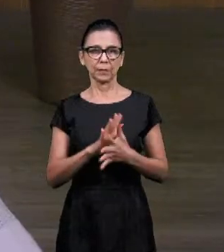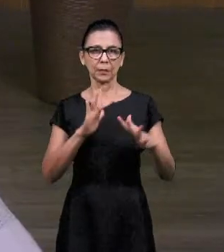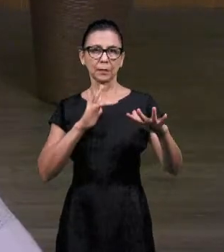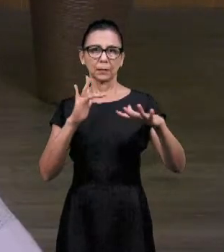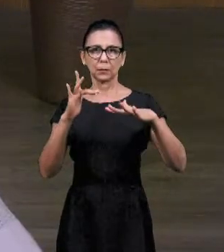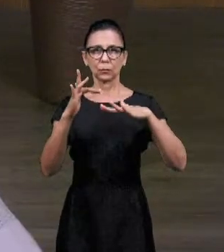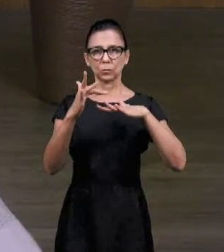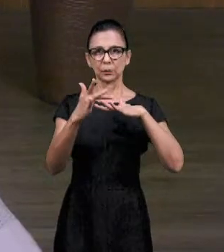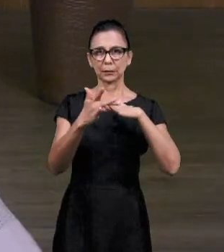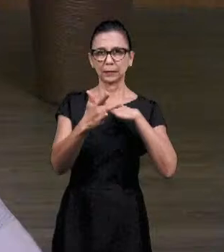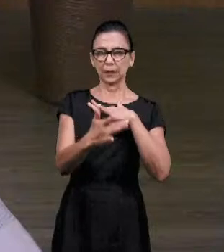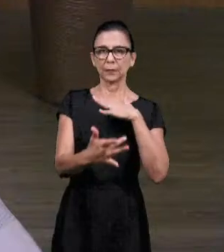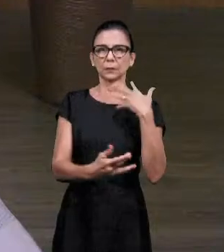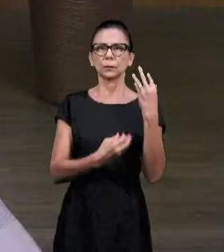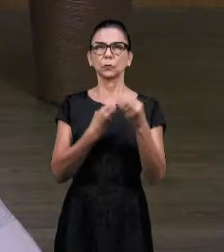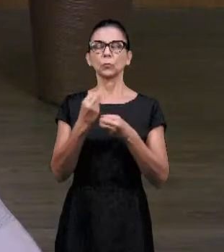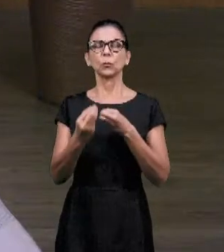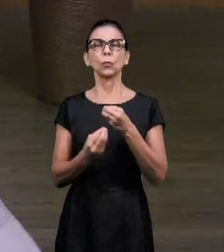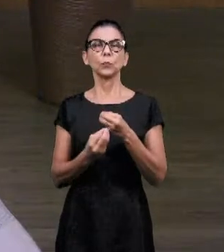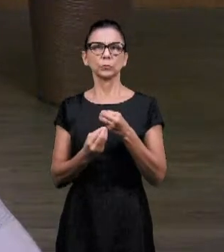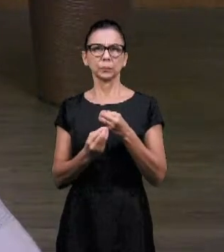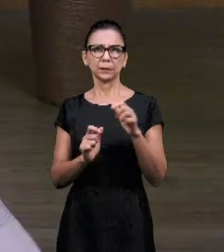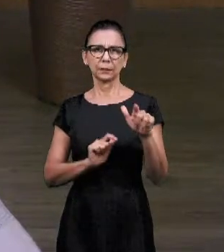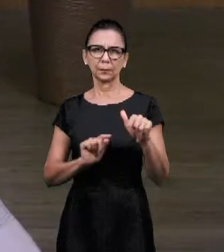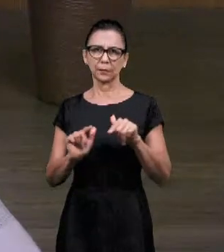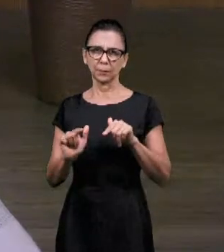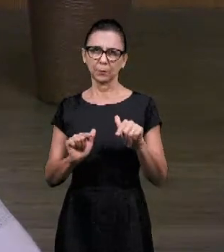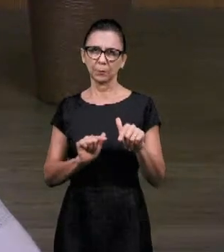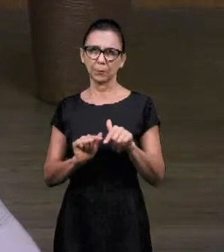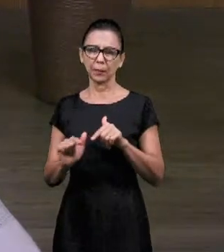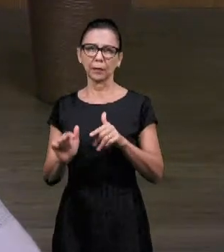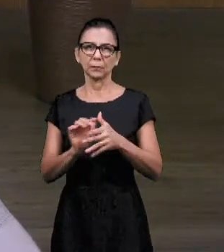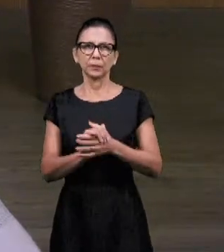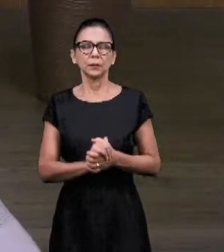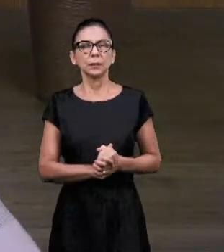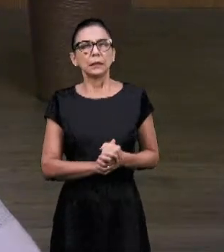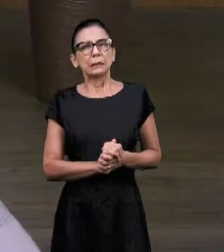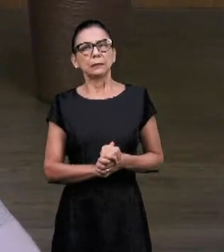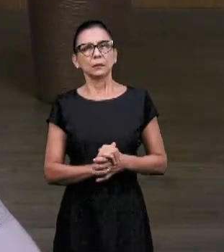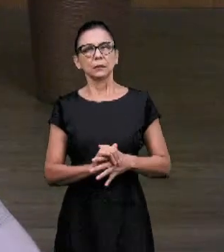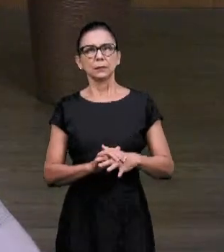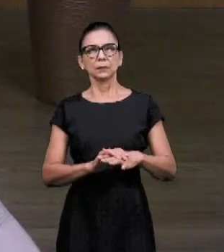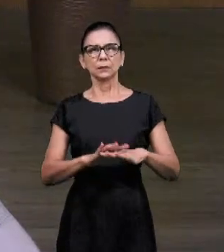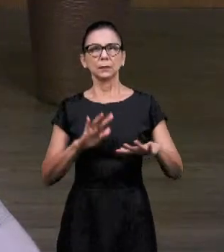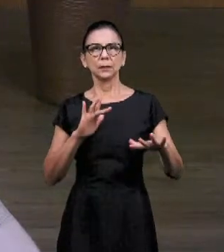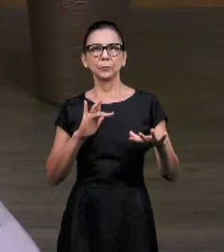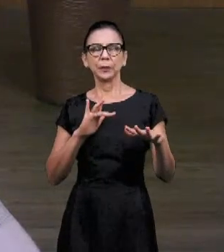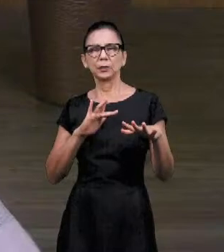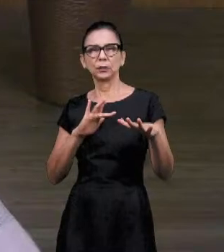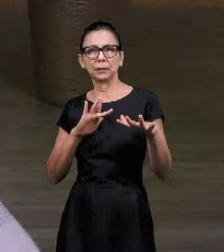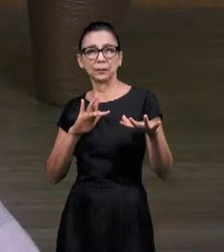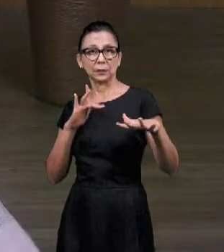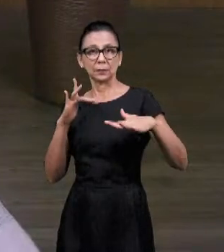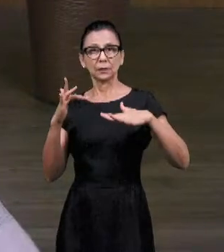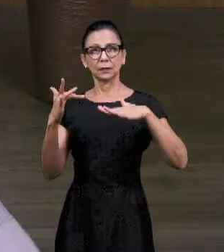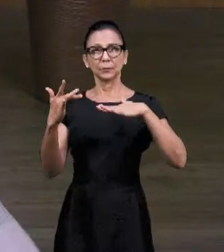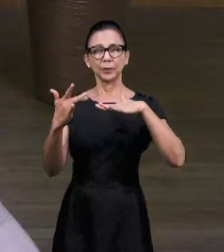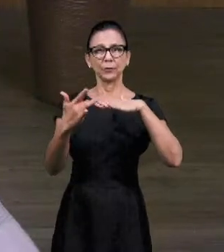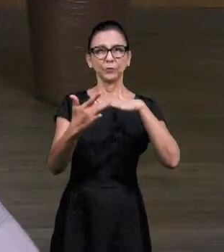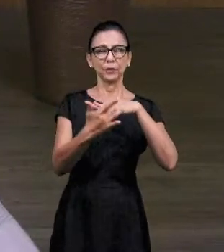maneira. Quanto mais um determinado perfil, uma determinada página, um determinado